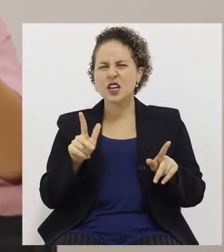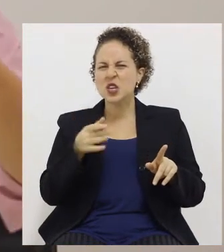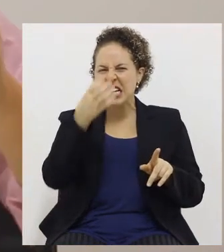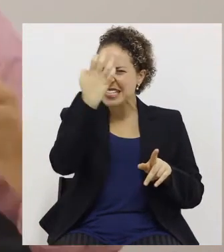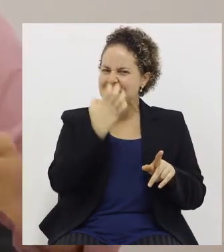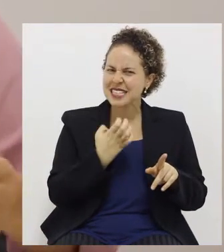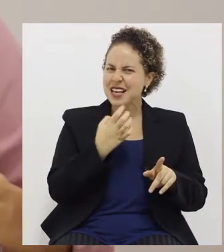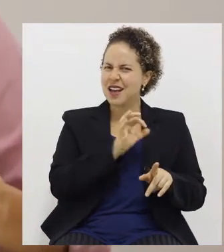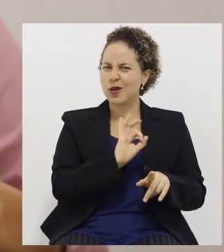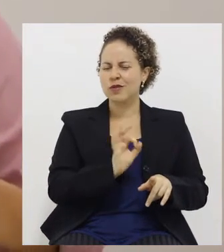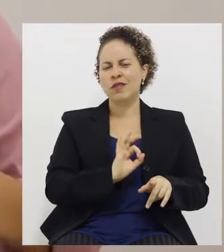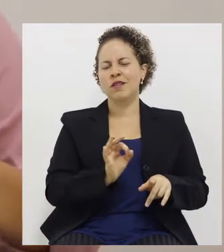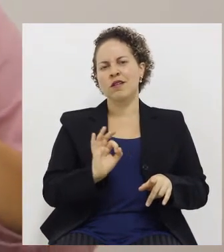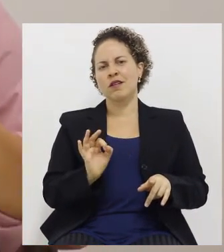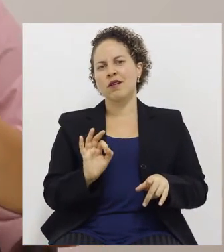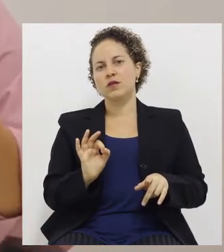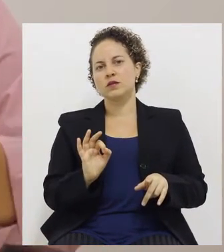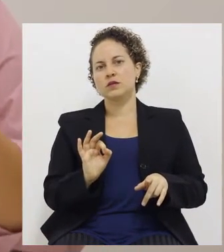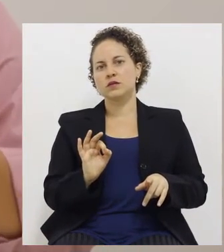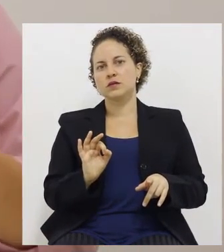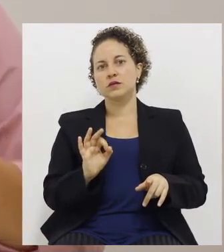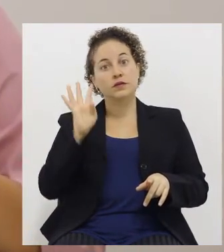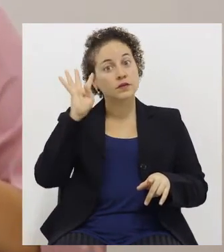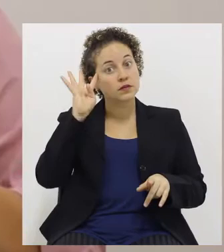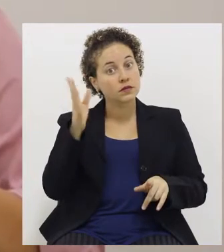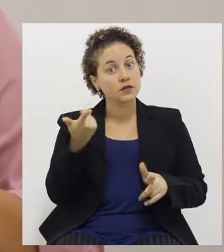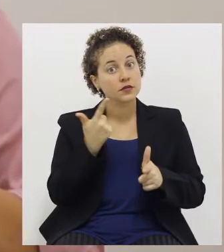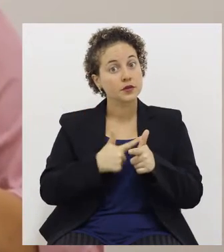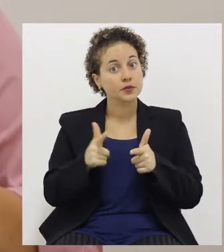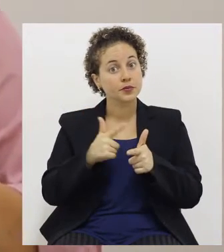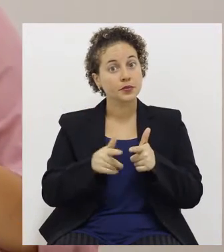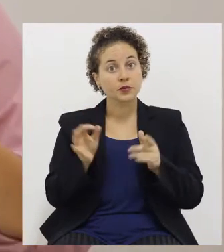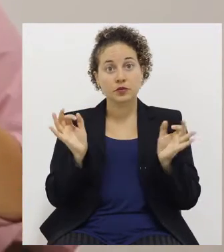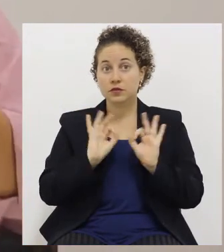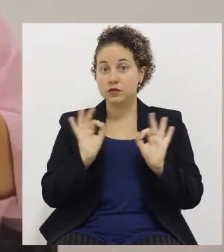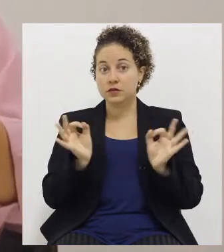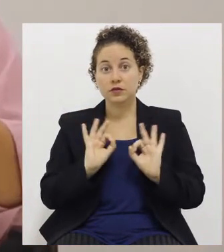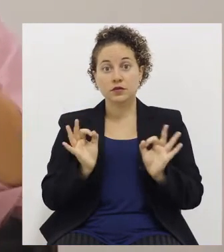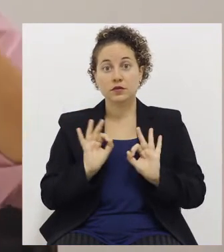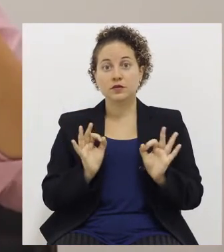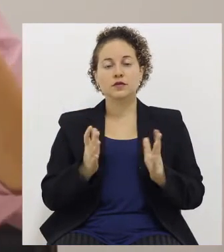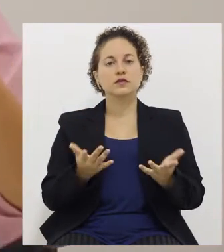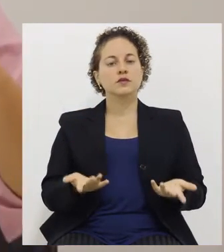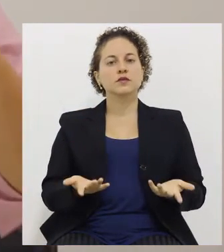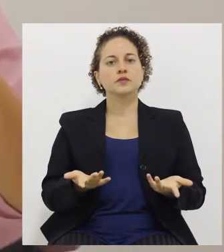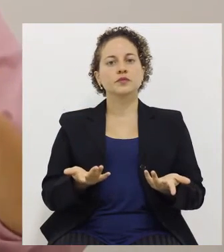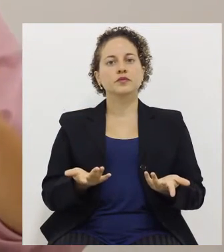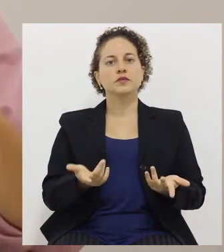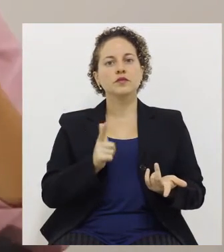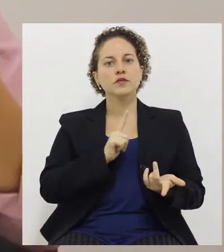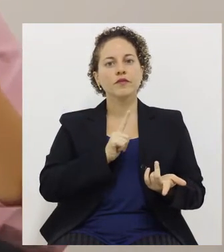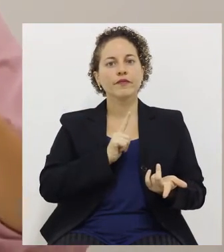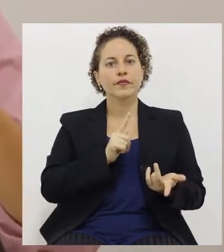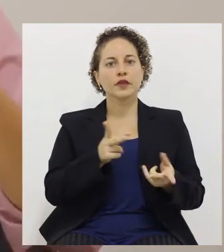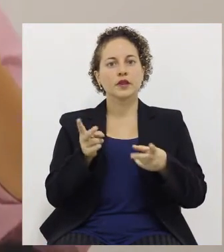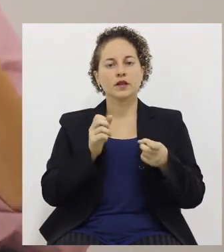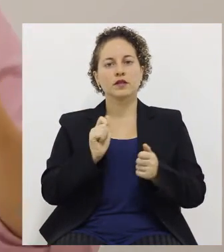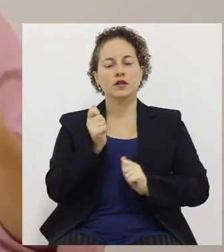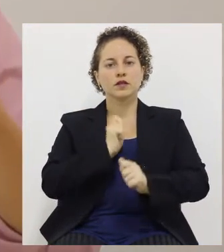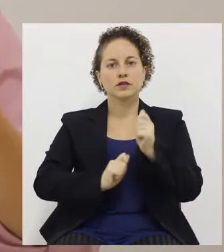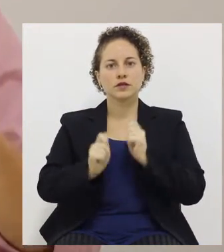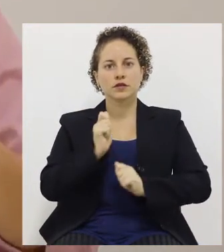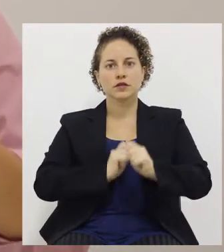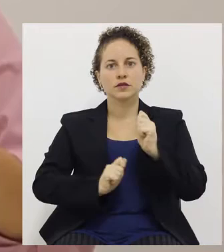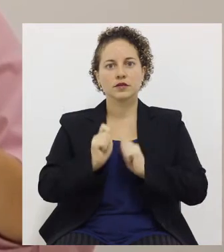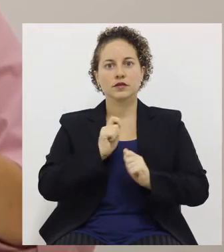isso tão a sério. Ele não está solucionando o problema, ele está encobrindo um problema e diminuindo a